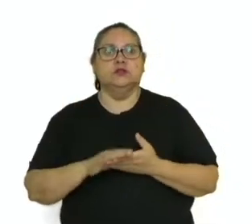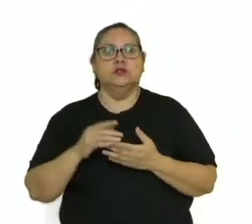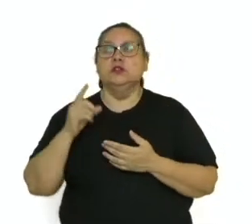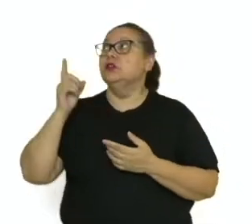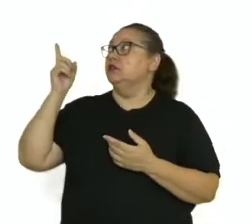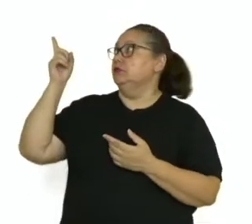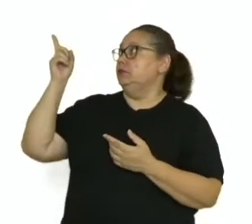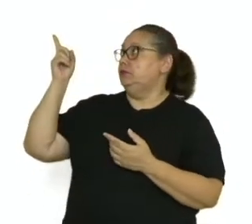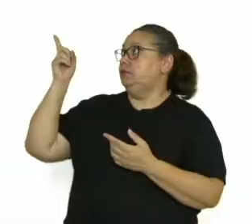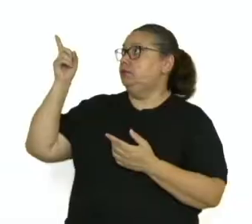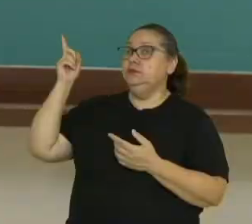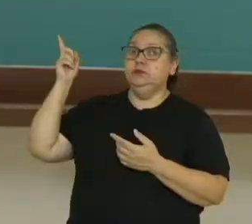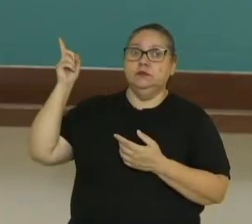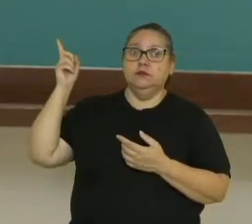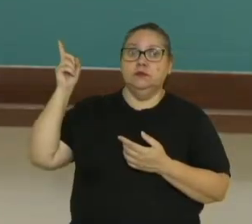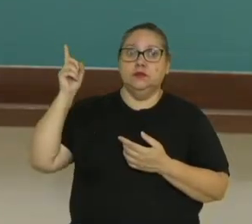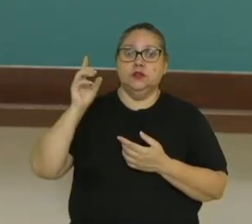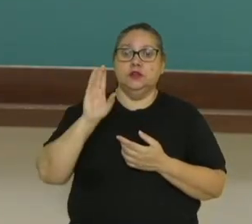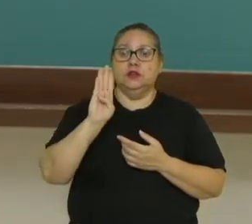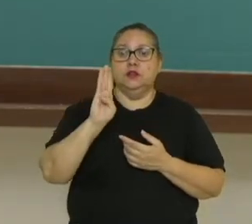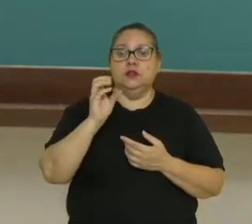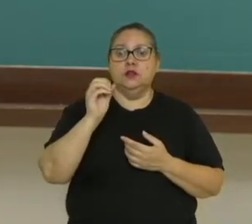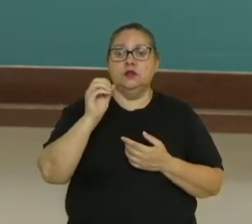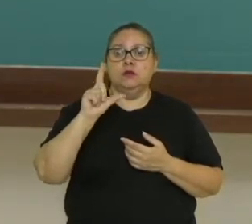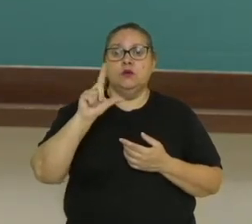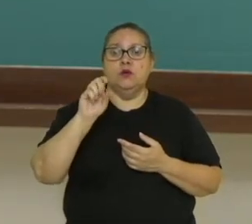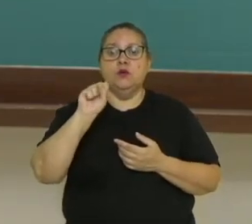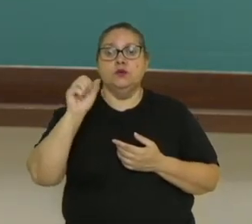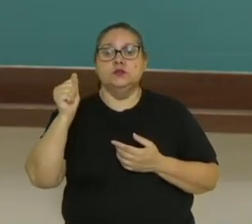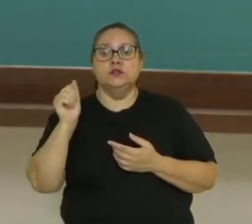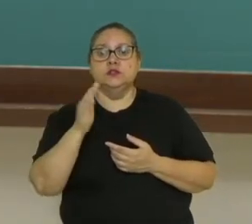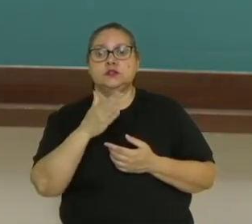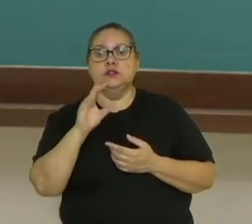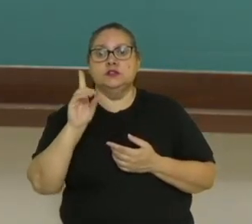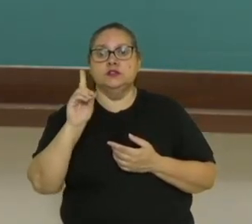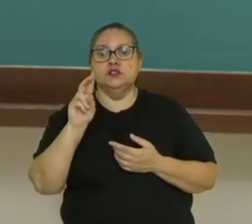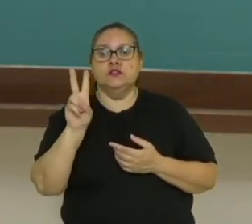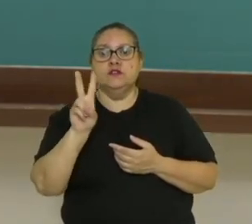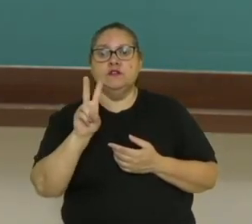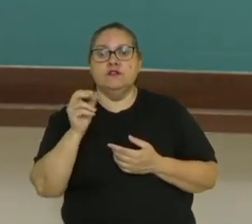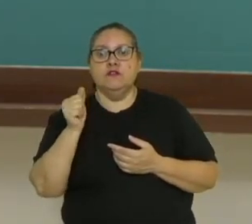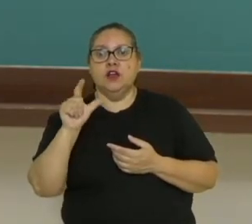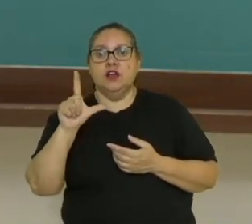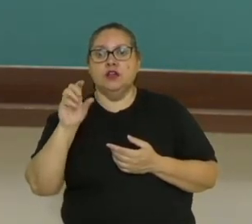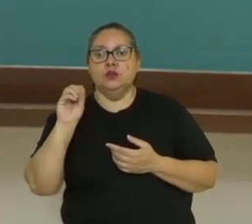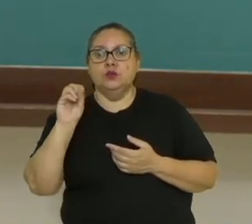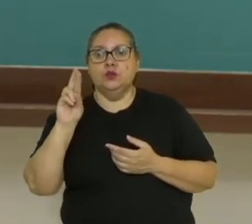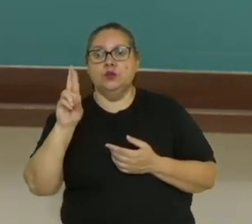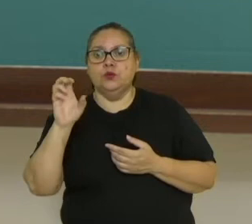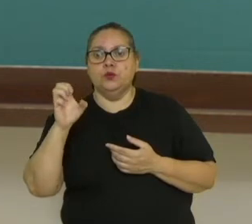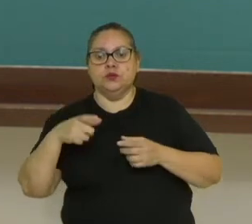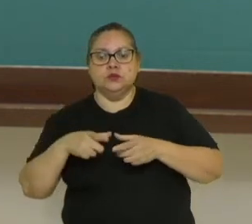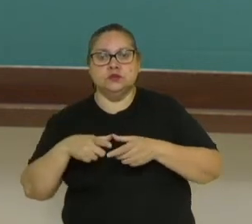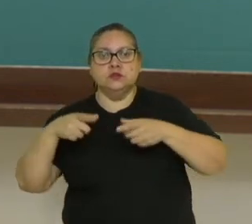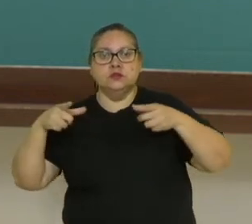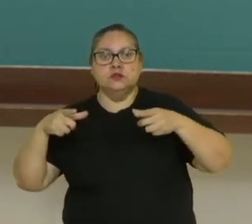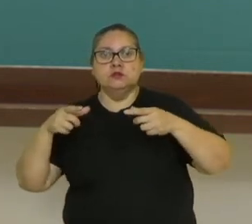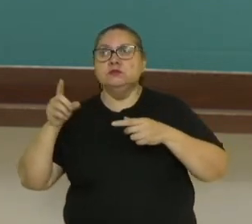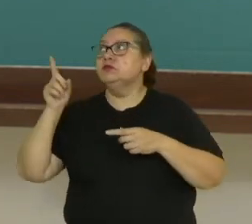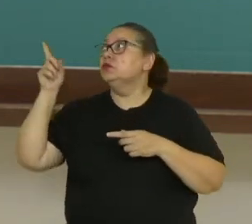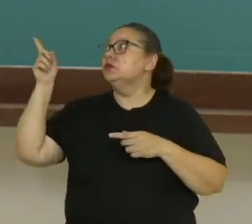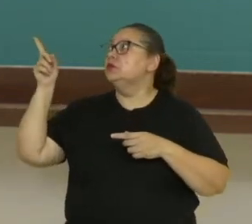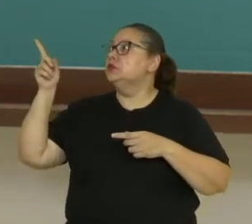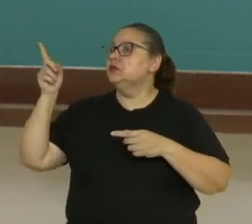da Bolsa de Valores com várias telas e ali aparece todos os grandes mercados